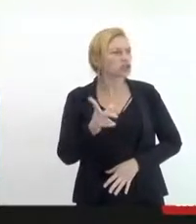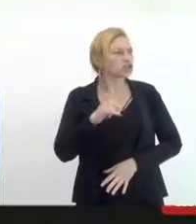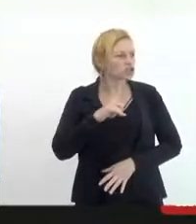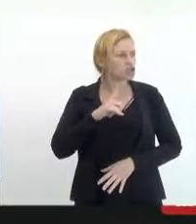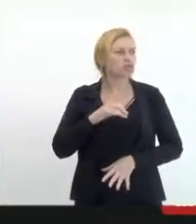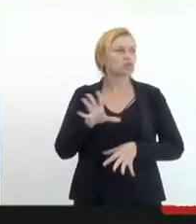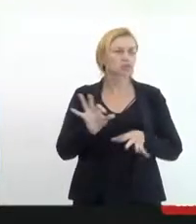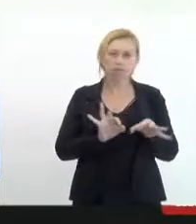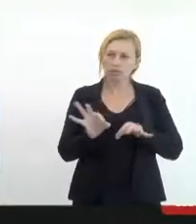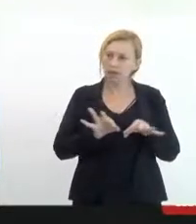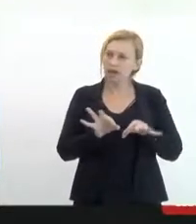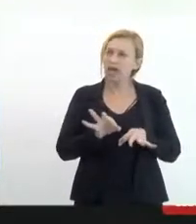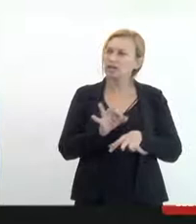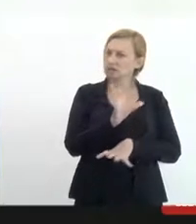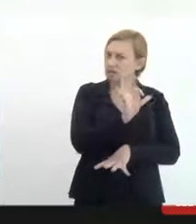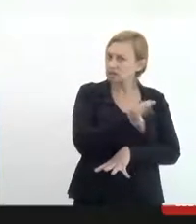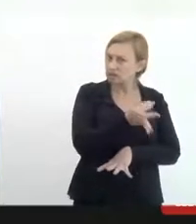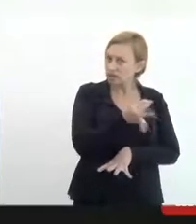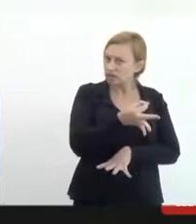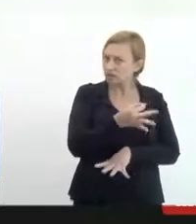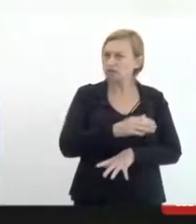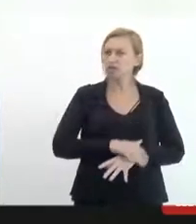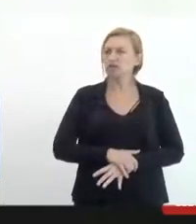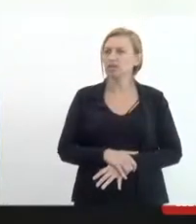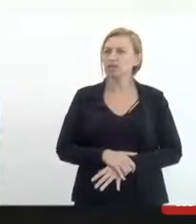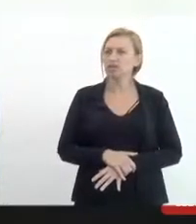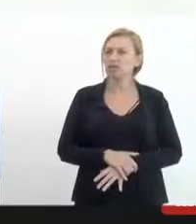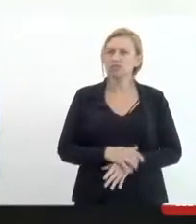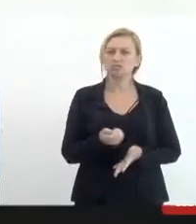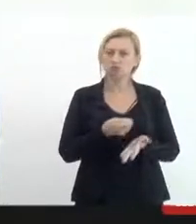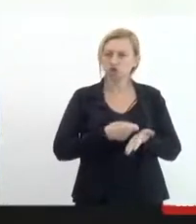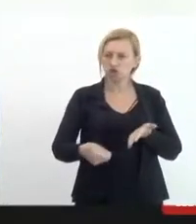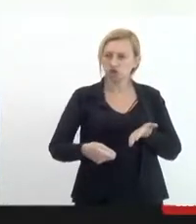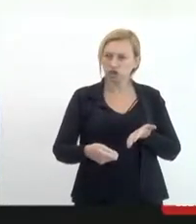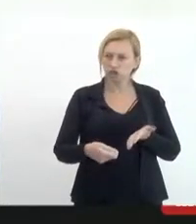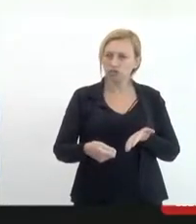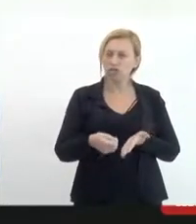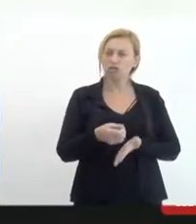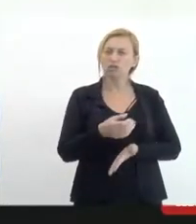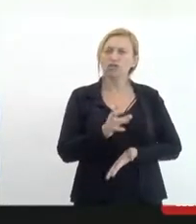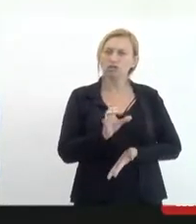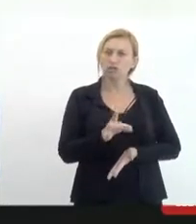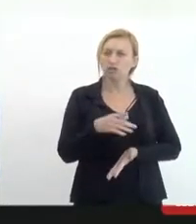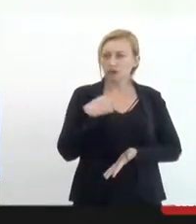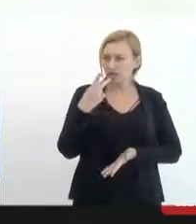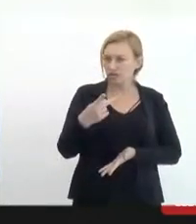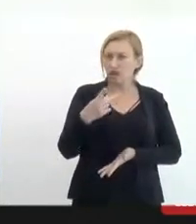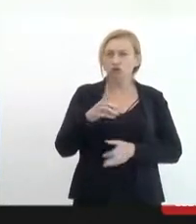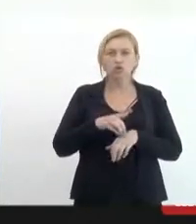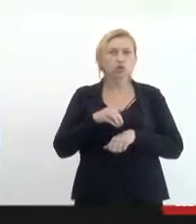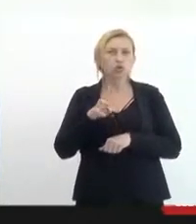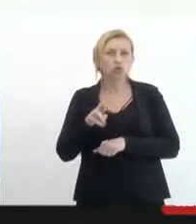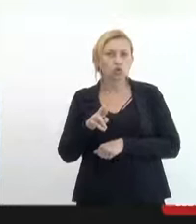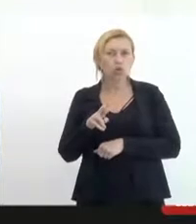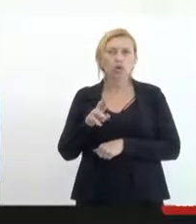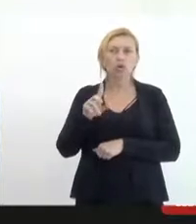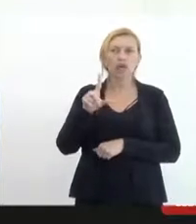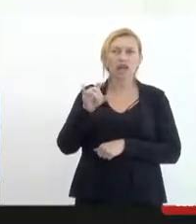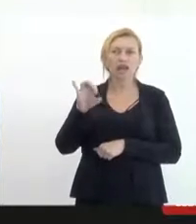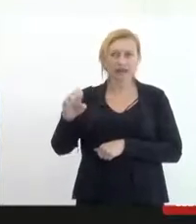feita, inclusive, sem estar por escrito, verbalmente, pelo doutor